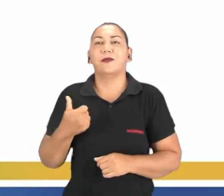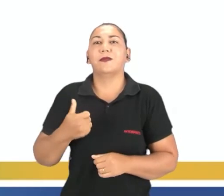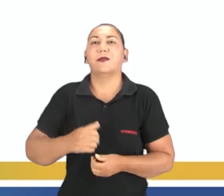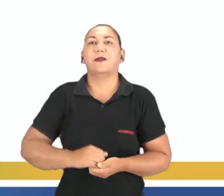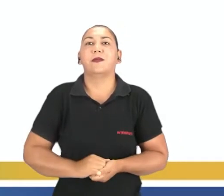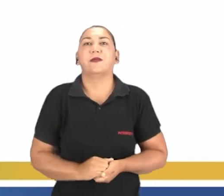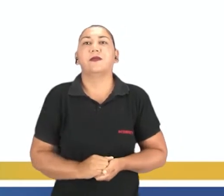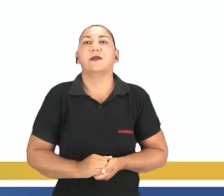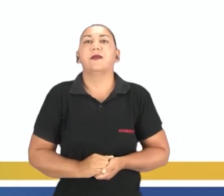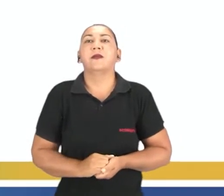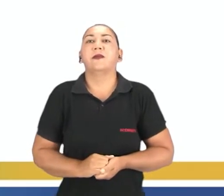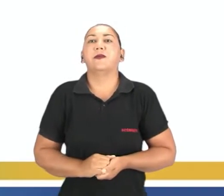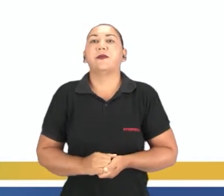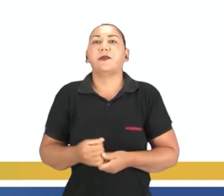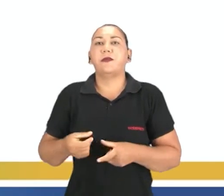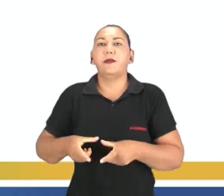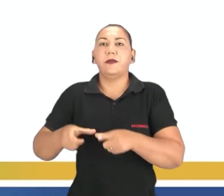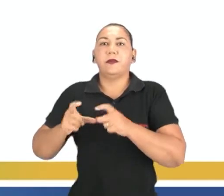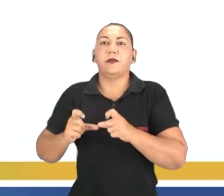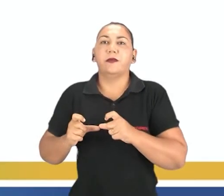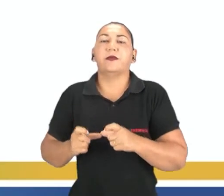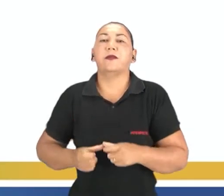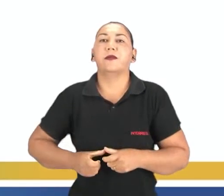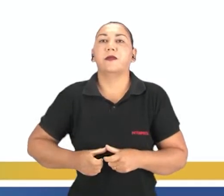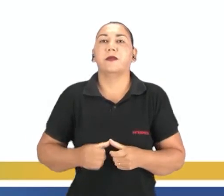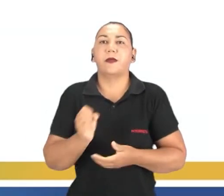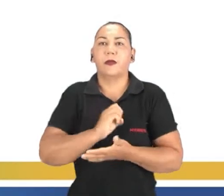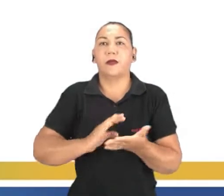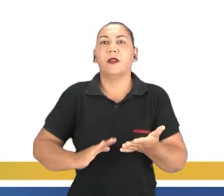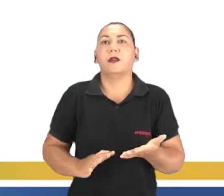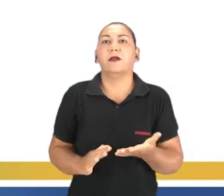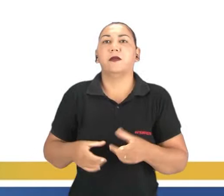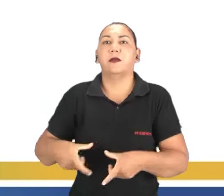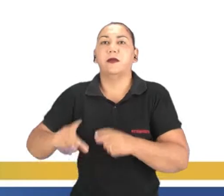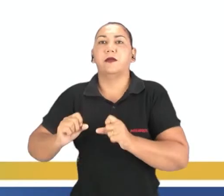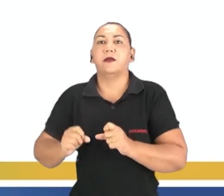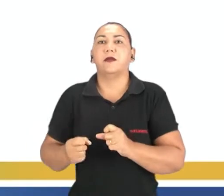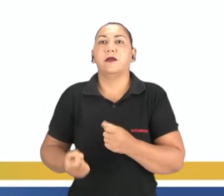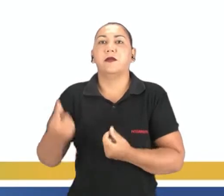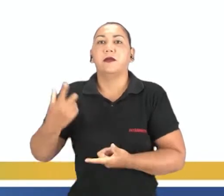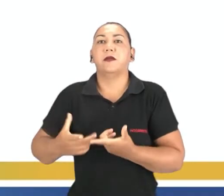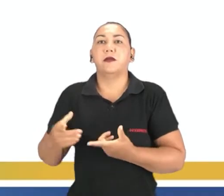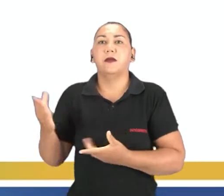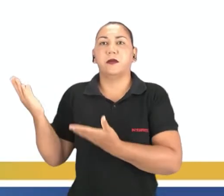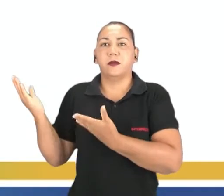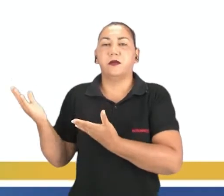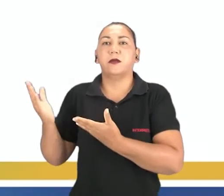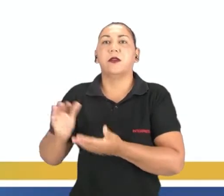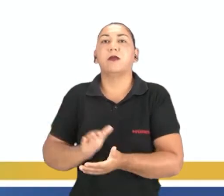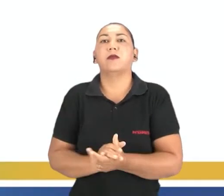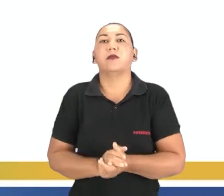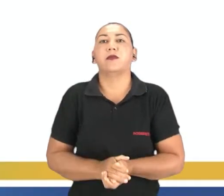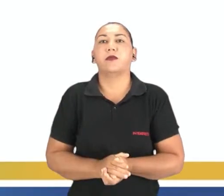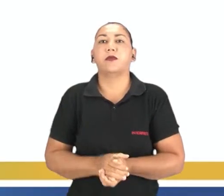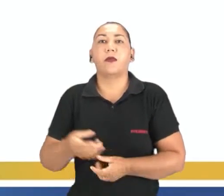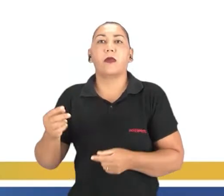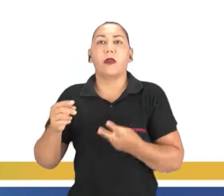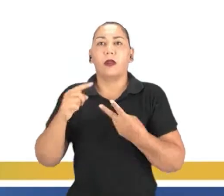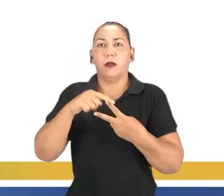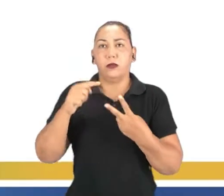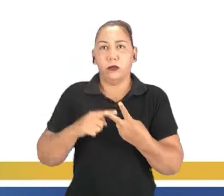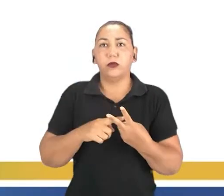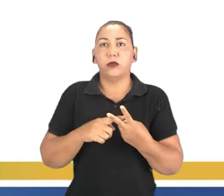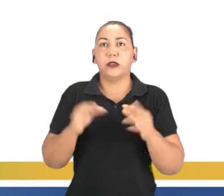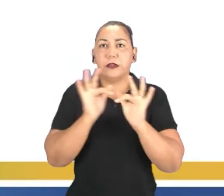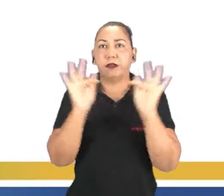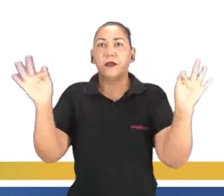falar um pouco sobre essas conjunções na atividade, tá? As conjunções destacadas abaixo, respectivamente, são. Então, nós temos duas frases aí